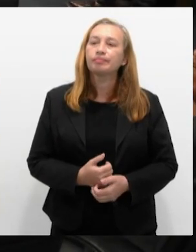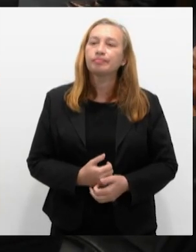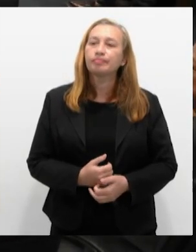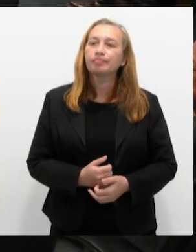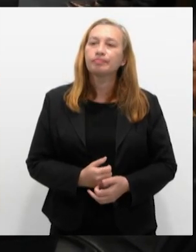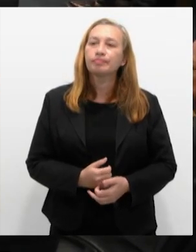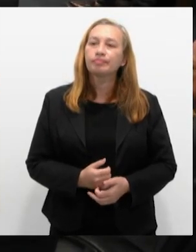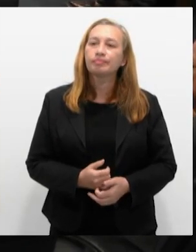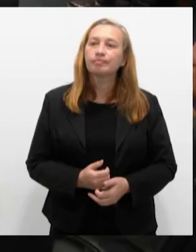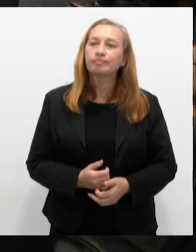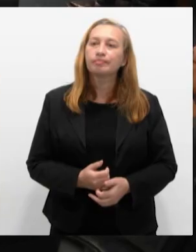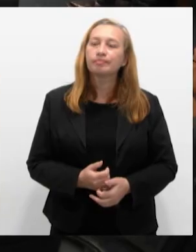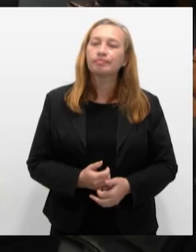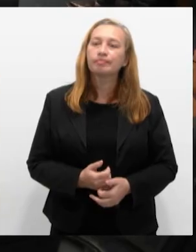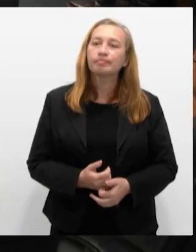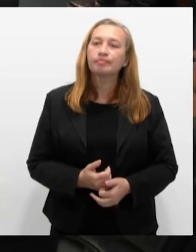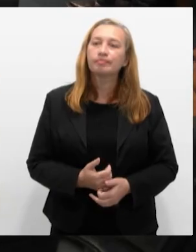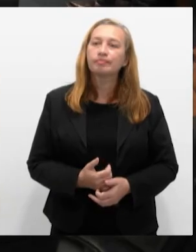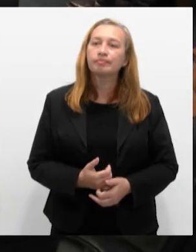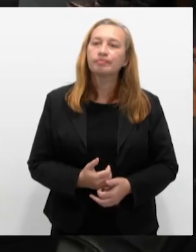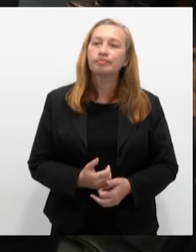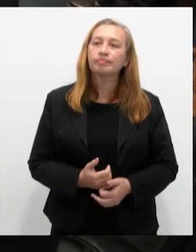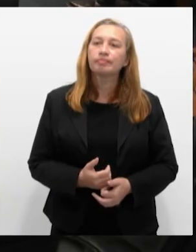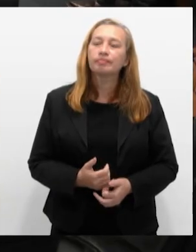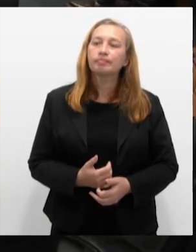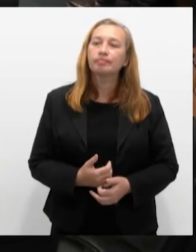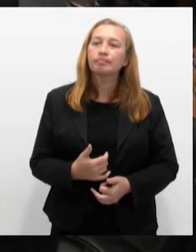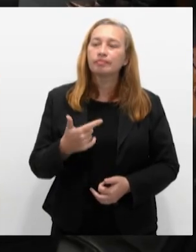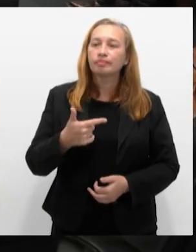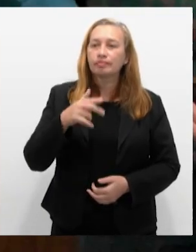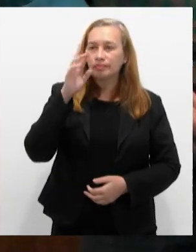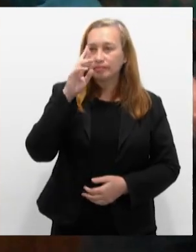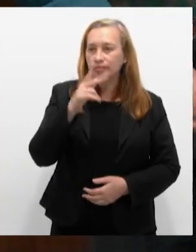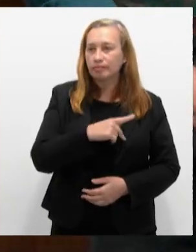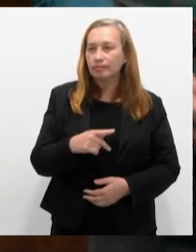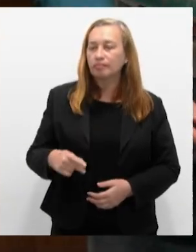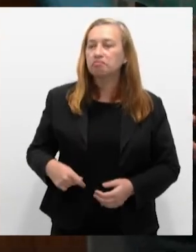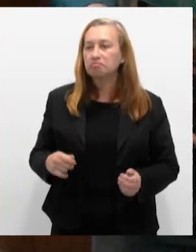Flávio Serafim. Segundo, senhor presidente, ainda dá